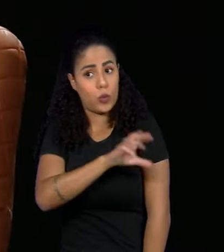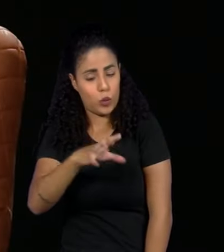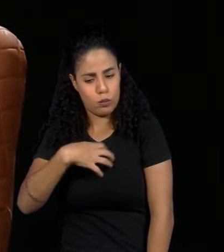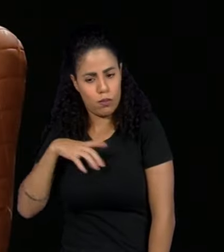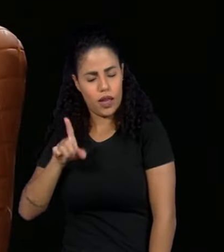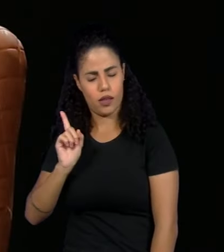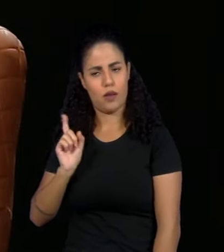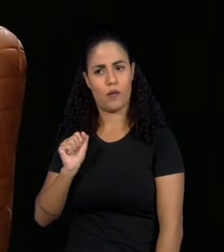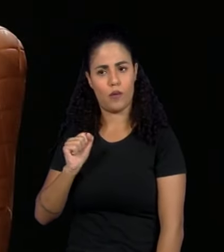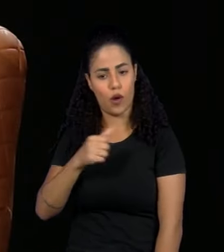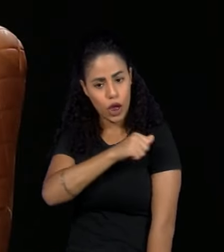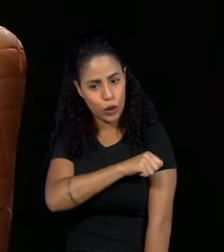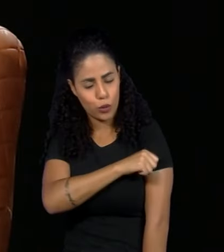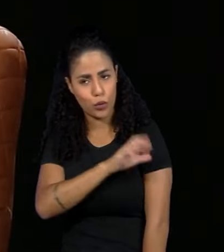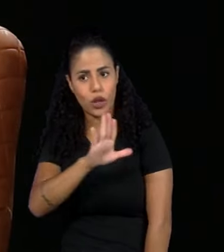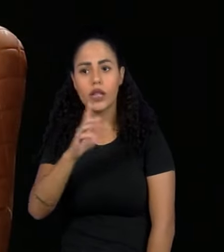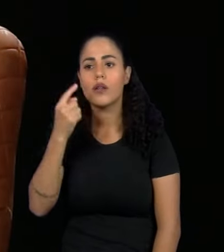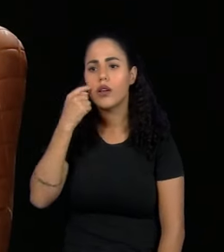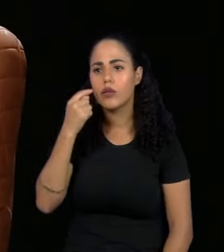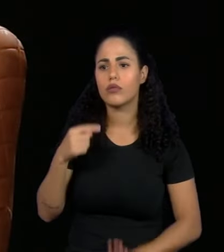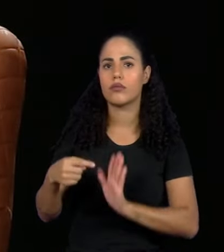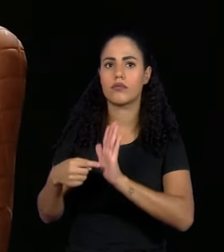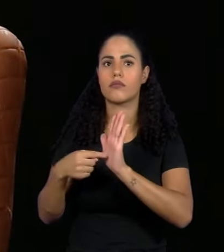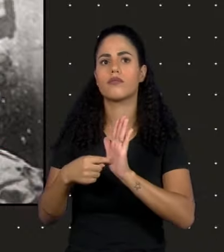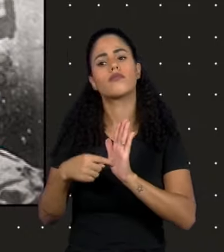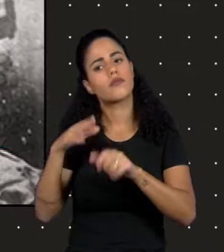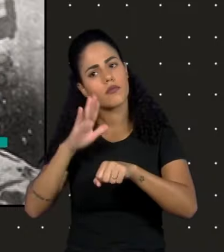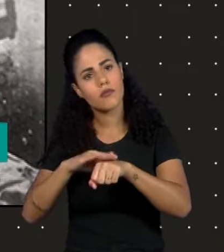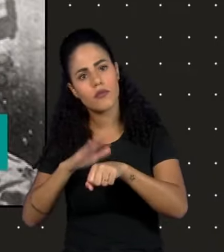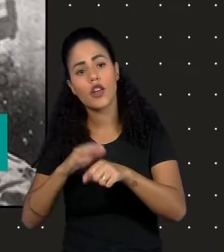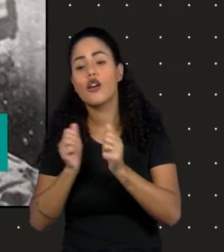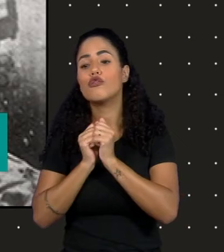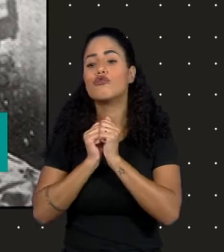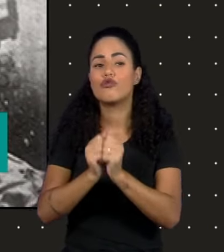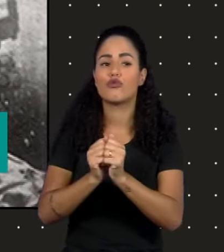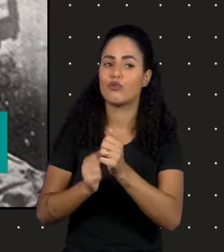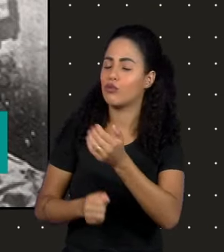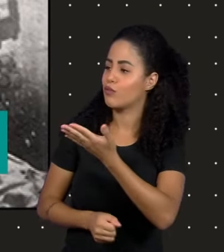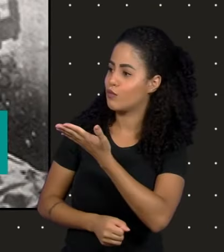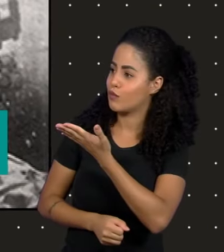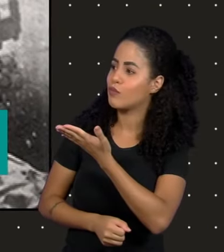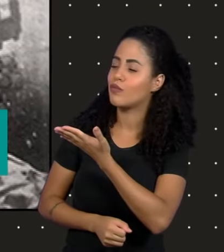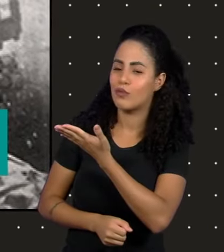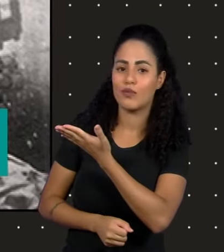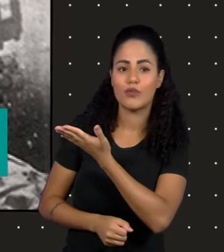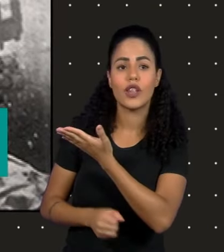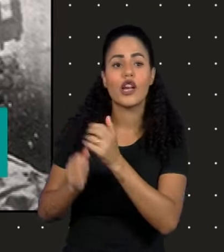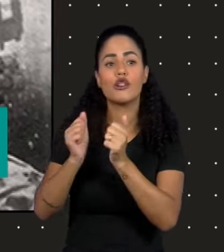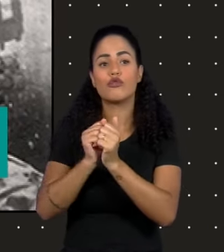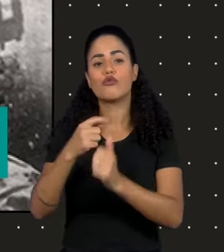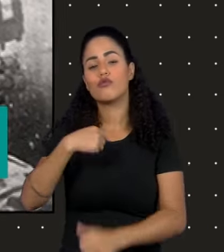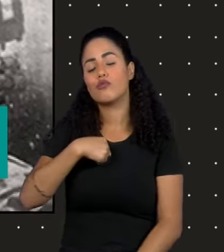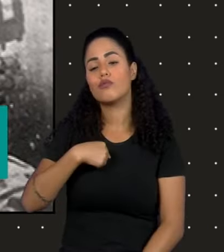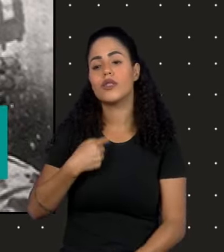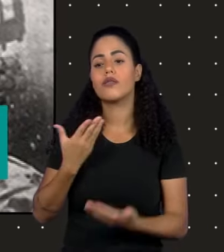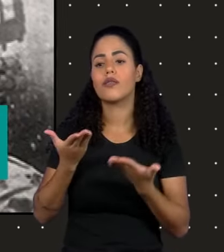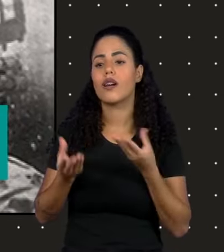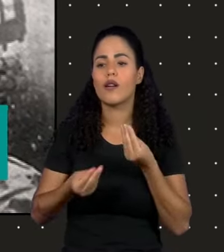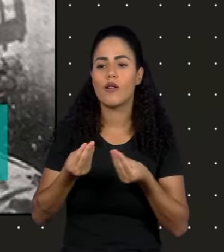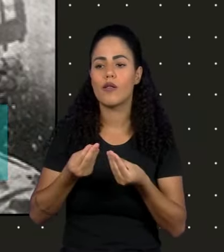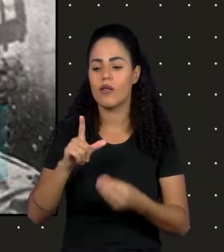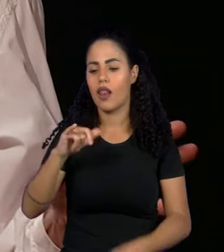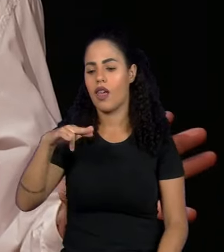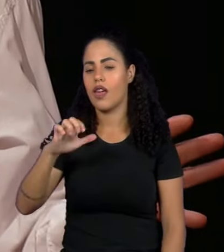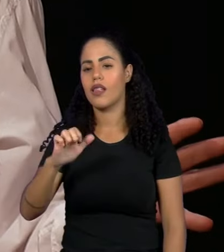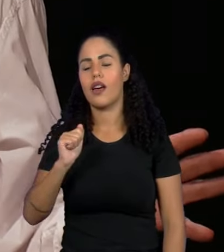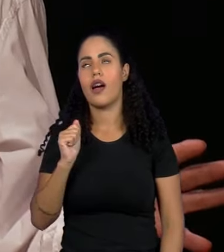tinha que fazer com a Lina Selva das Cidades. E eu fiz com a Lina, porque eles trabalharam juntos, ela trabalhou até no Deus do Diabo. A Lina amava